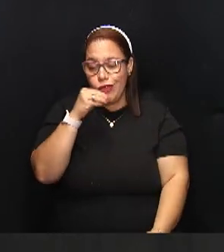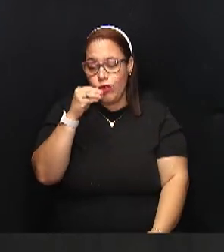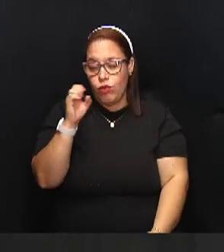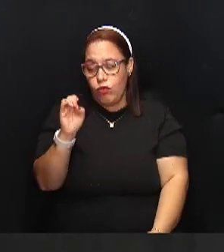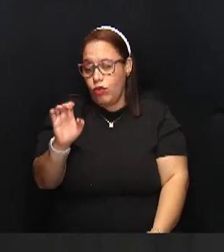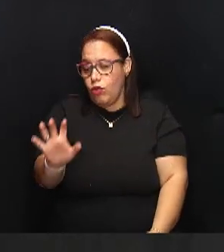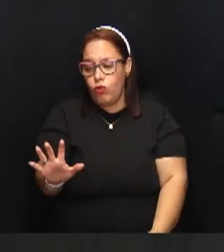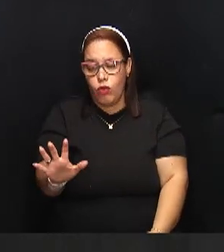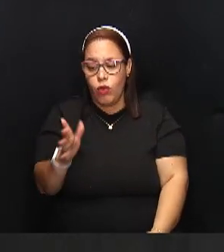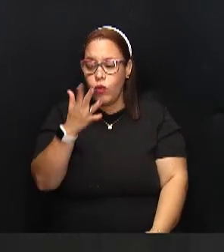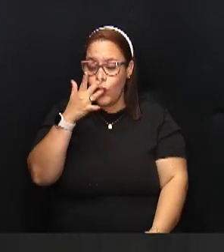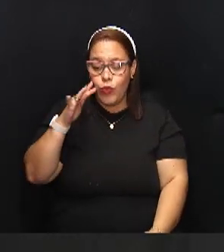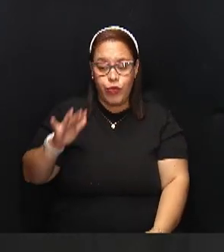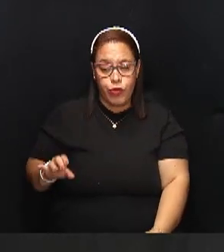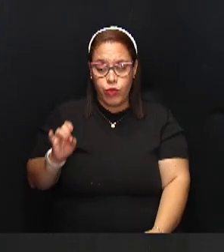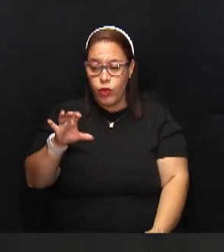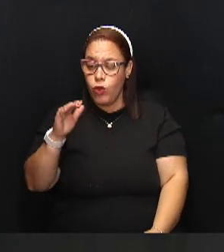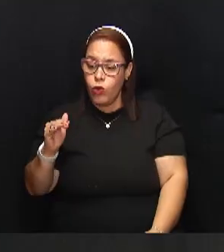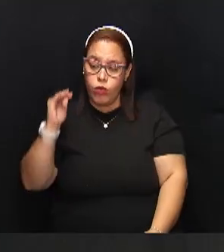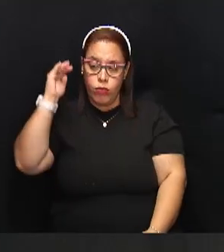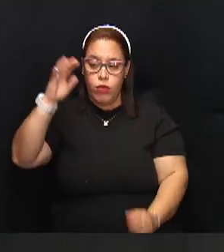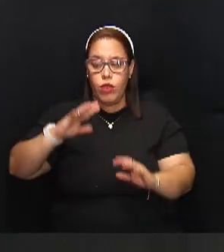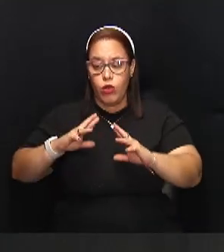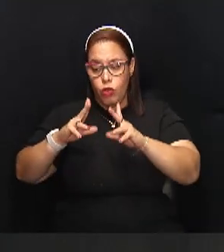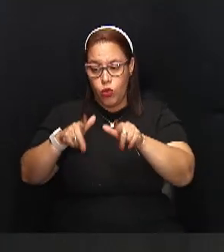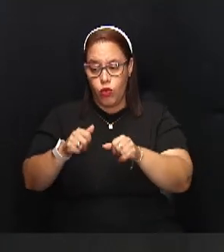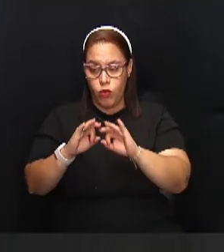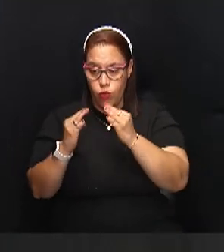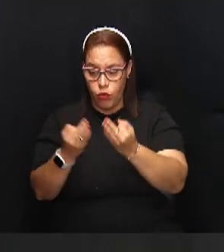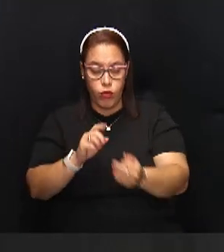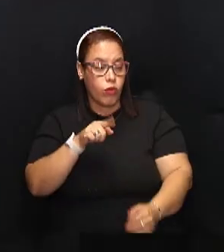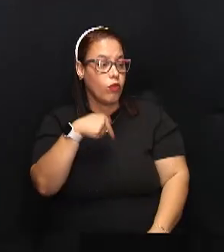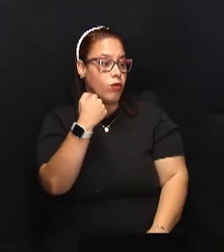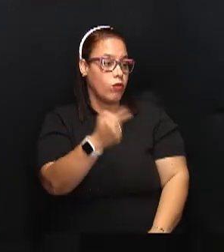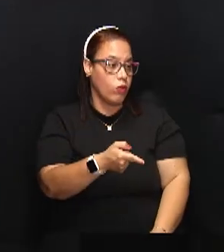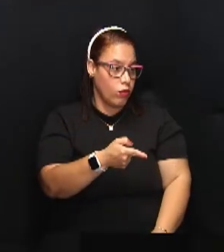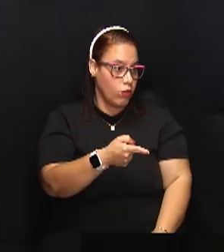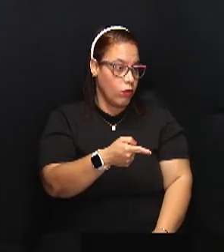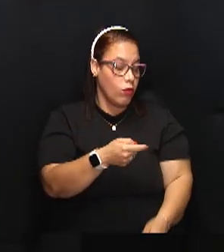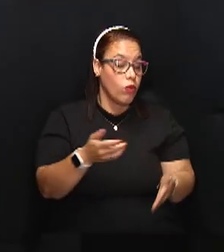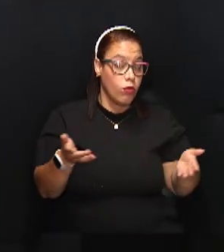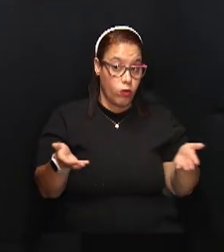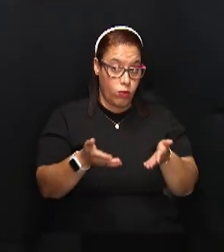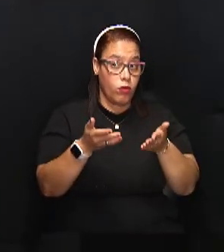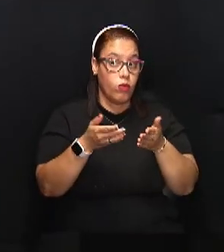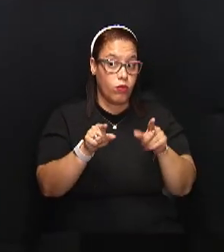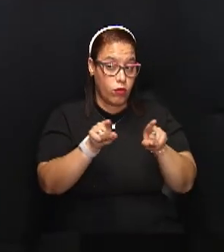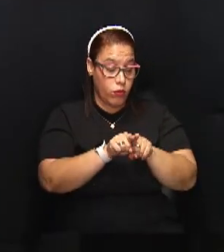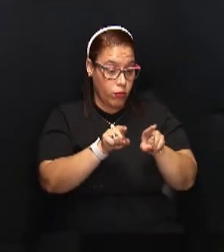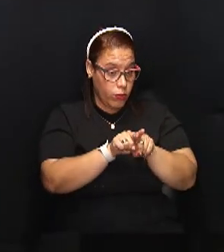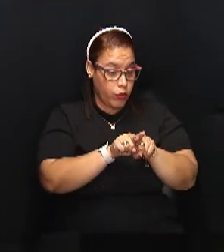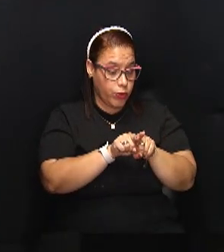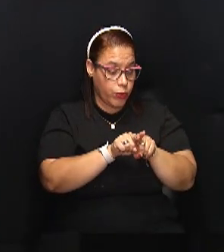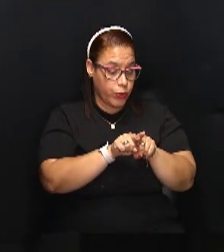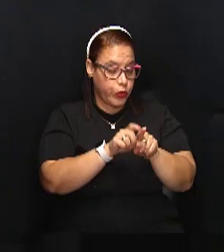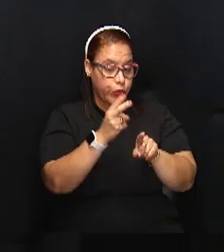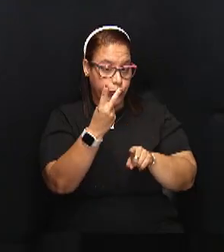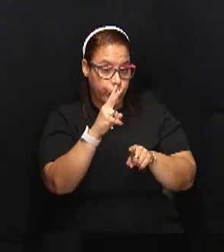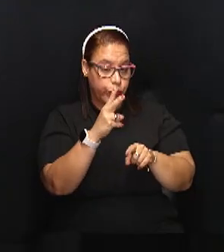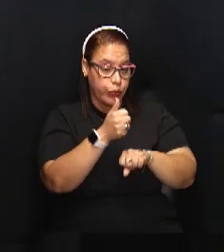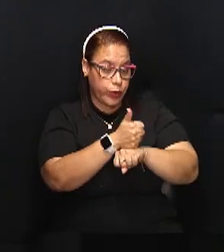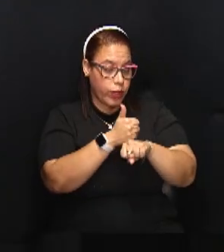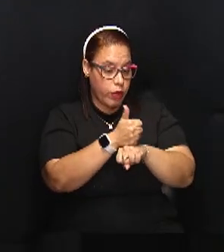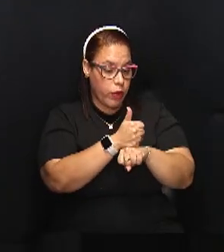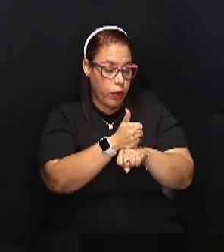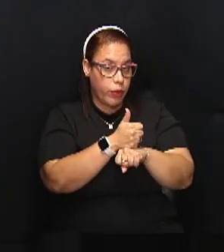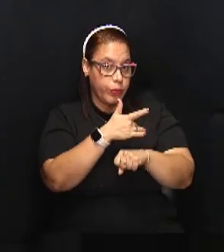só a criança, não só o adulto, mas toda a família. Outra iniciativa tem a ver também com a sua segunda profissão, que